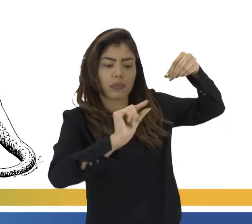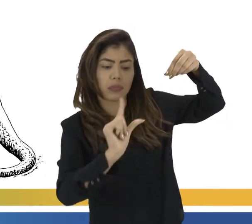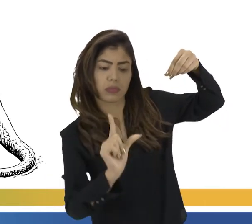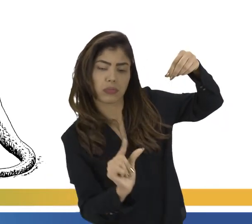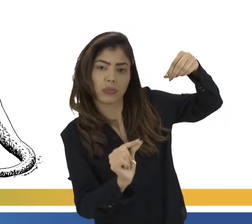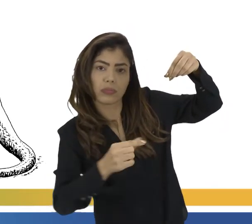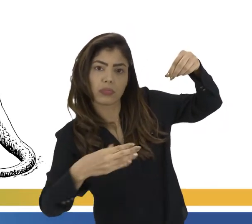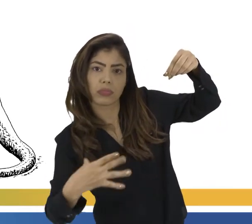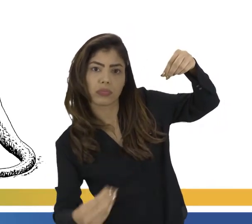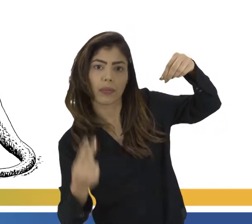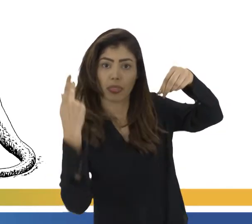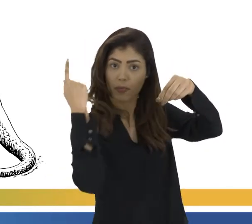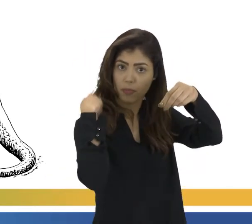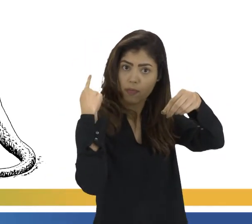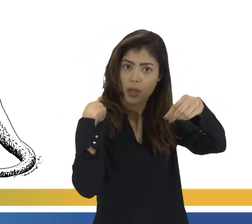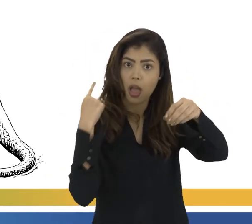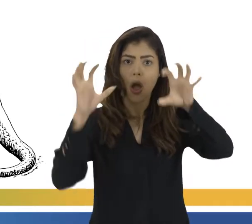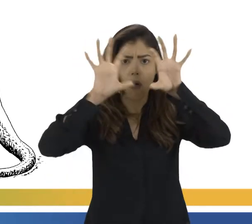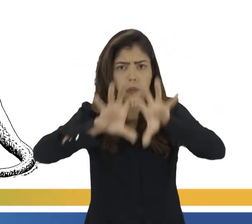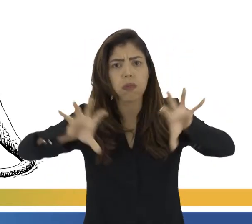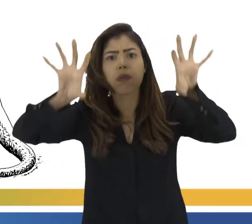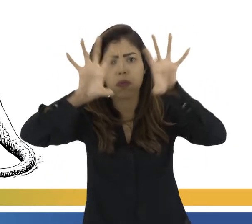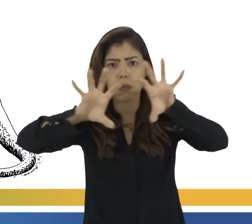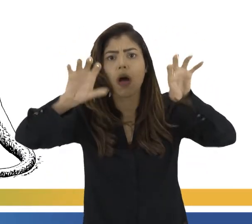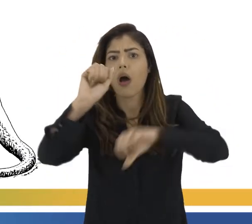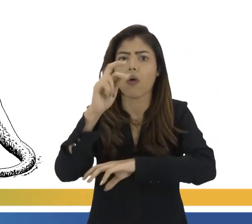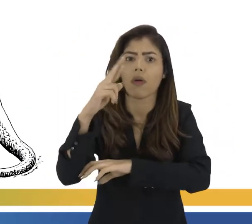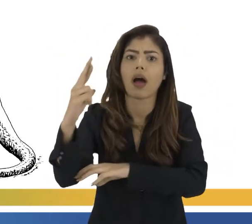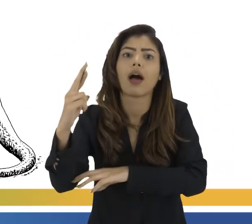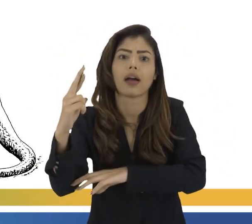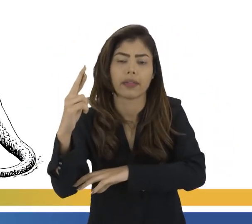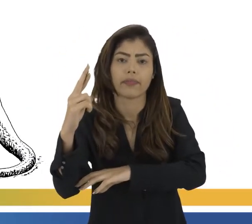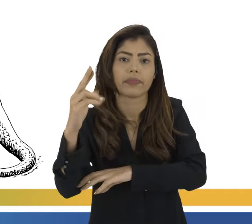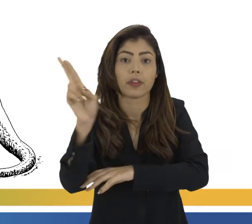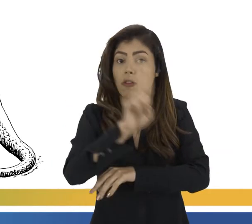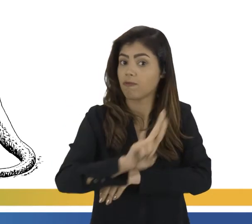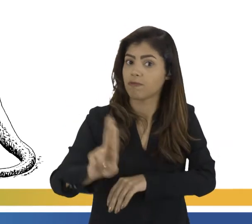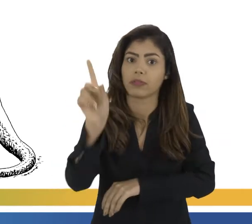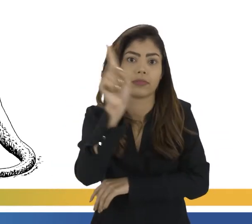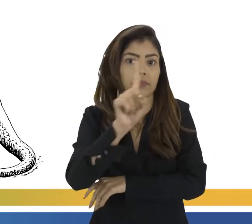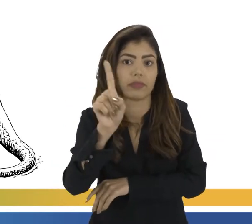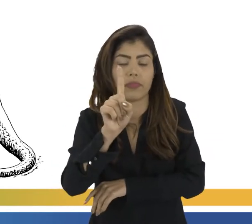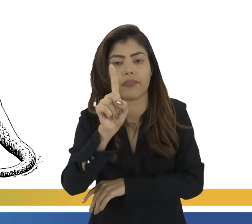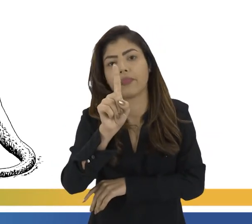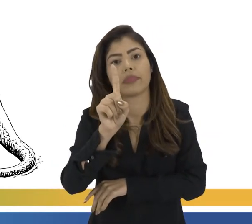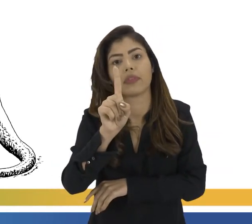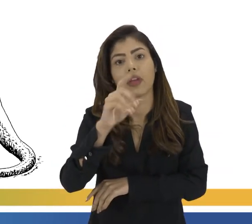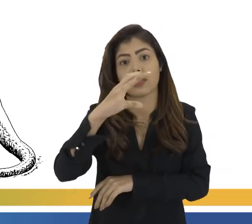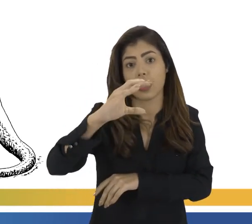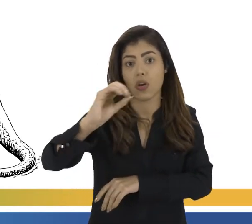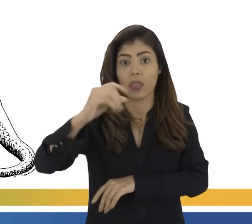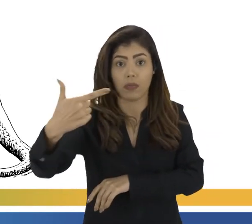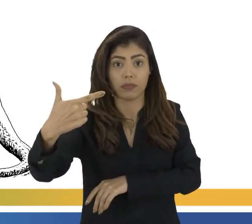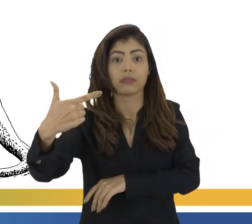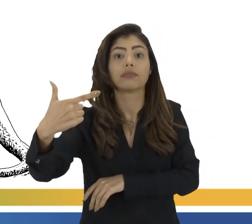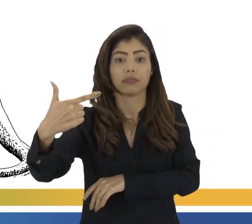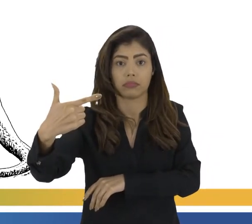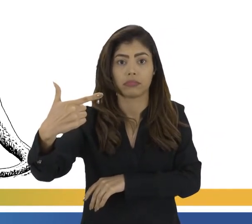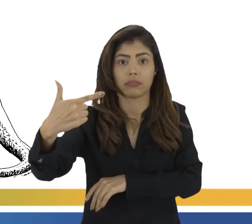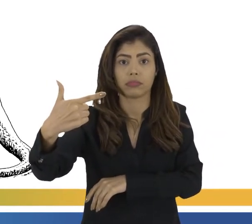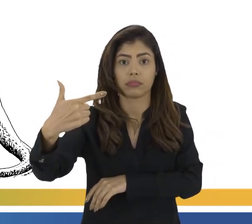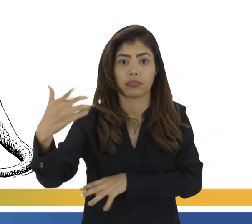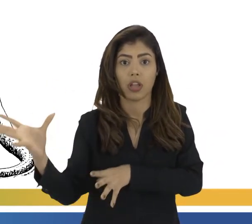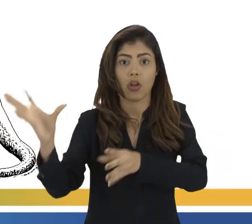e o gás, né, o ar, que não é utilizado pela gente, que é o CO2,